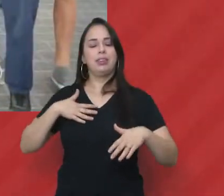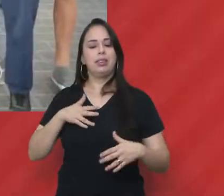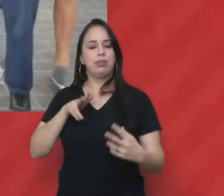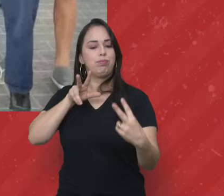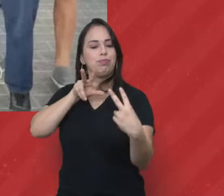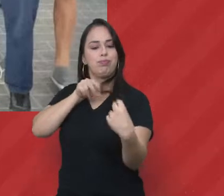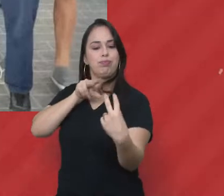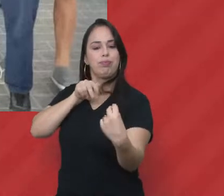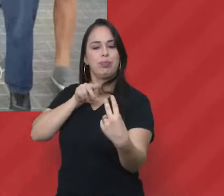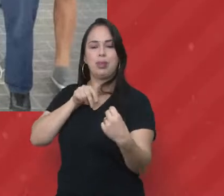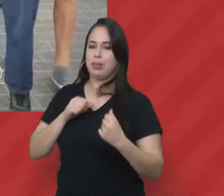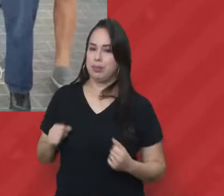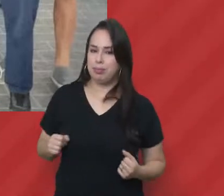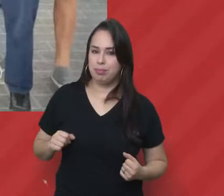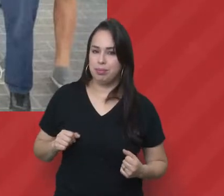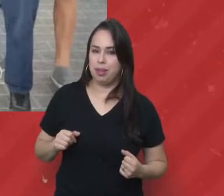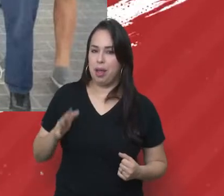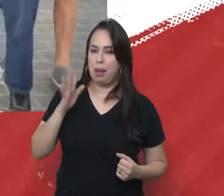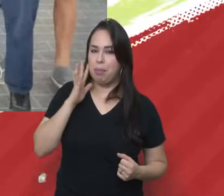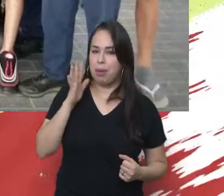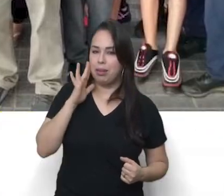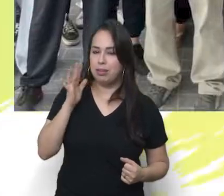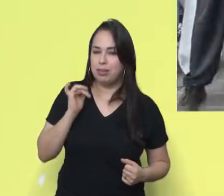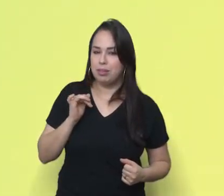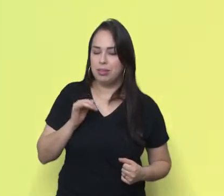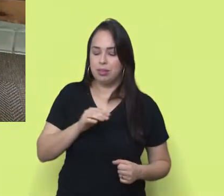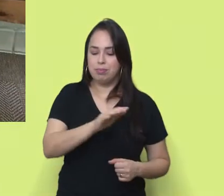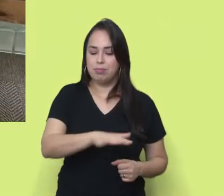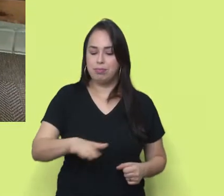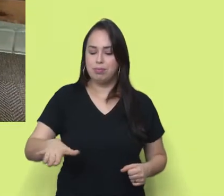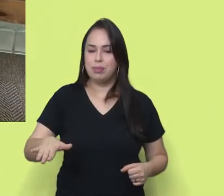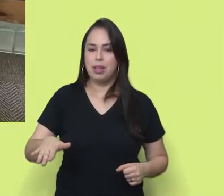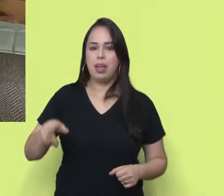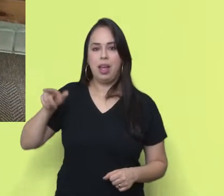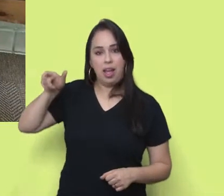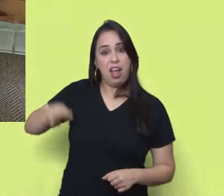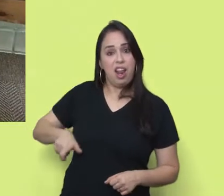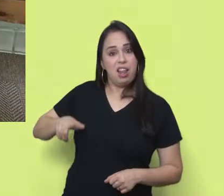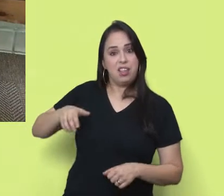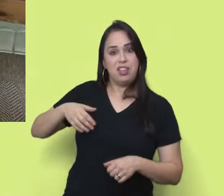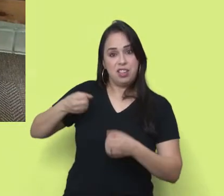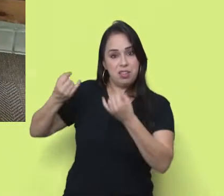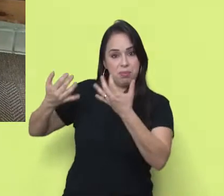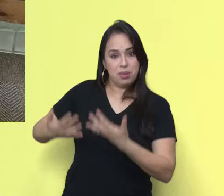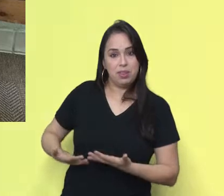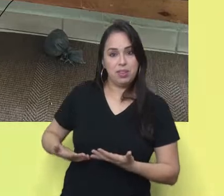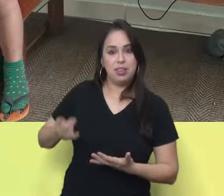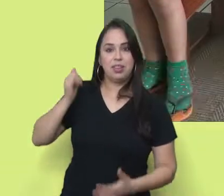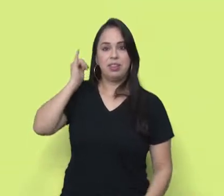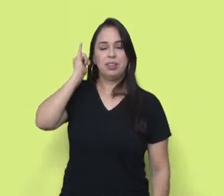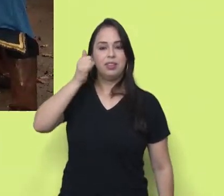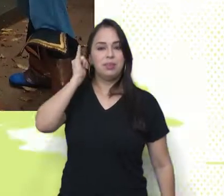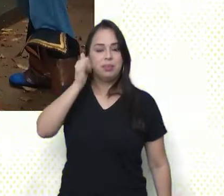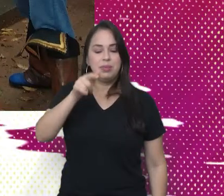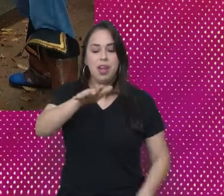audiência. Imagina o efeito que isso não faz nas crianças. O Marcelo até deu uns exemplos aí. A contação de histórias